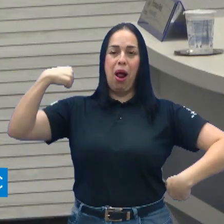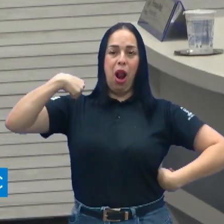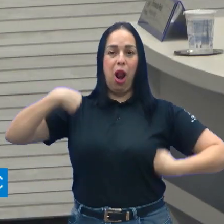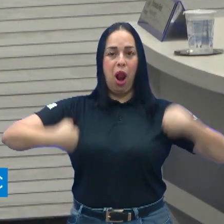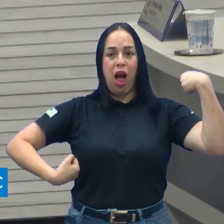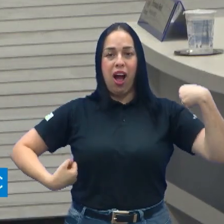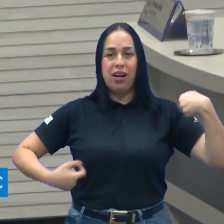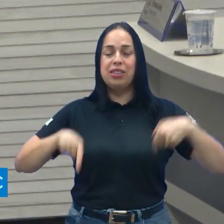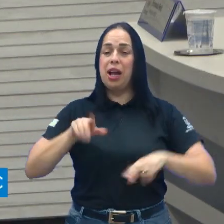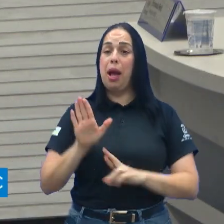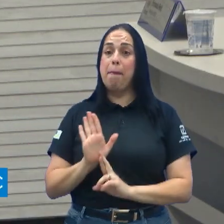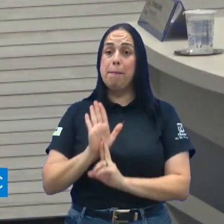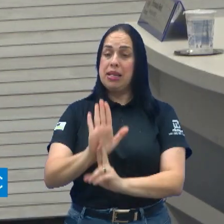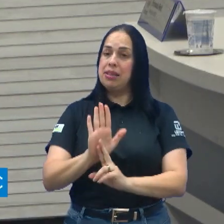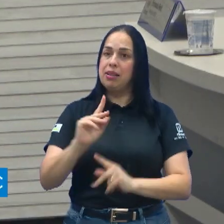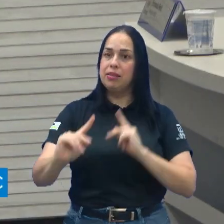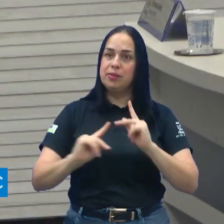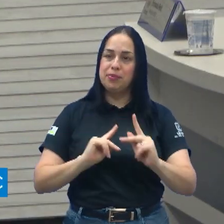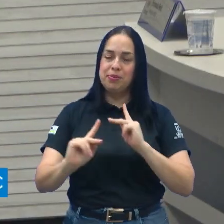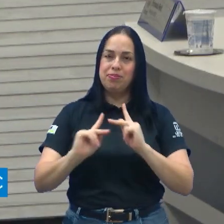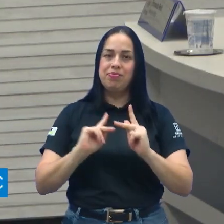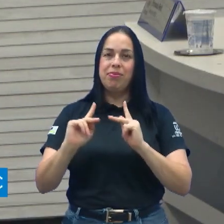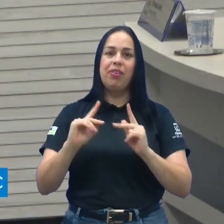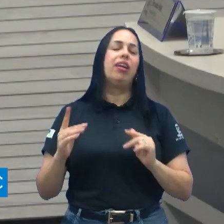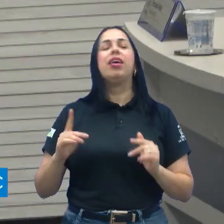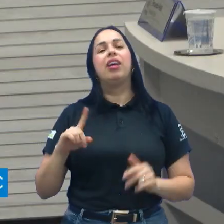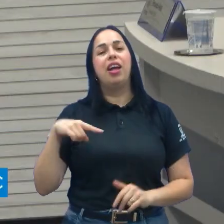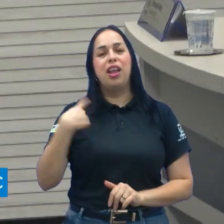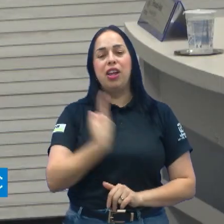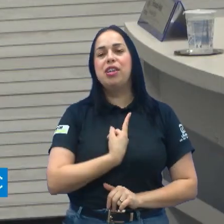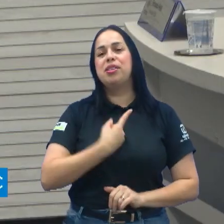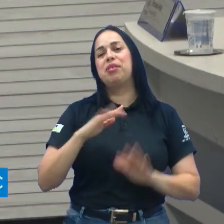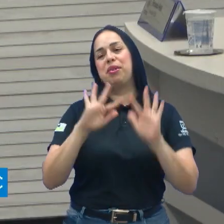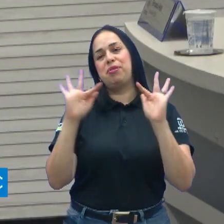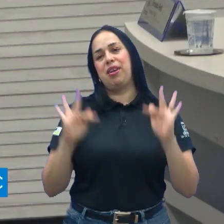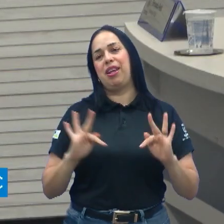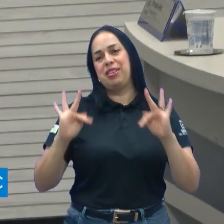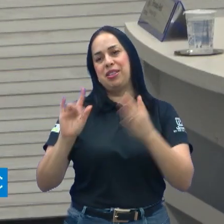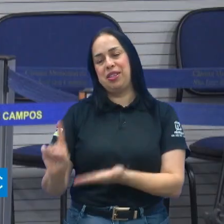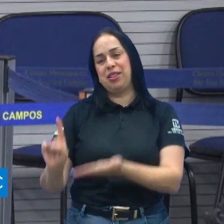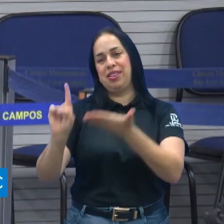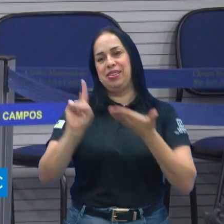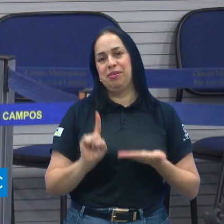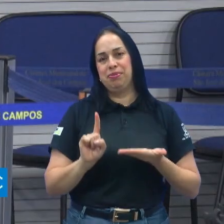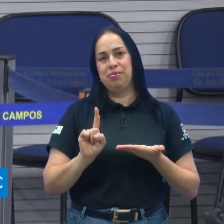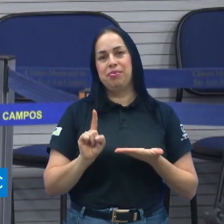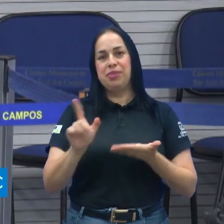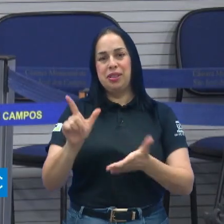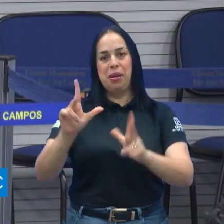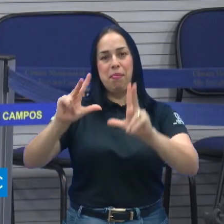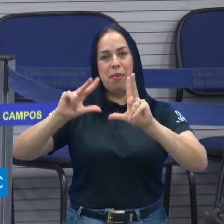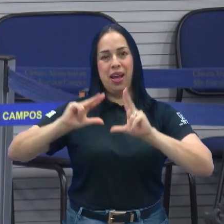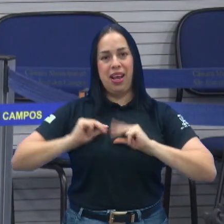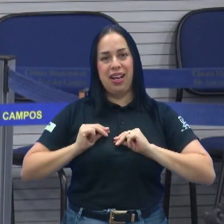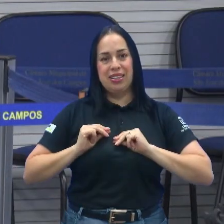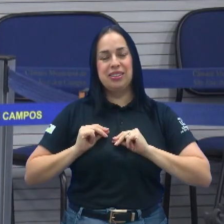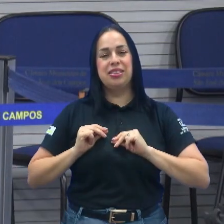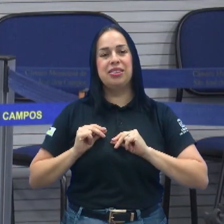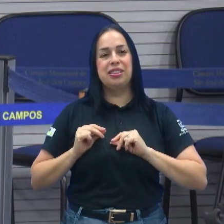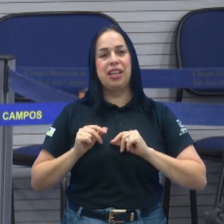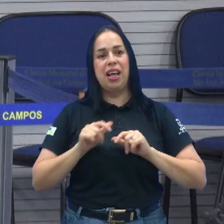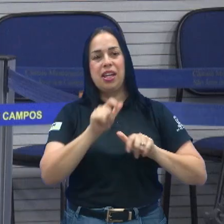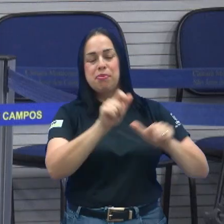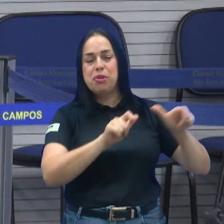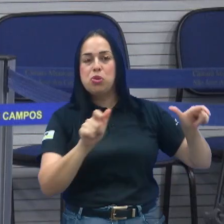campeão, representando o São José dos Campos, e nós estamos muito felizes de receber você aqui. Você merece. Todas as pessoas